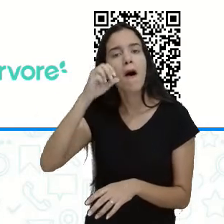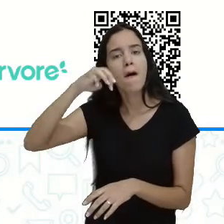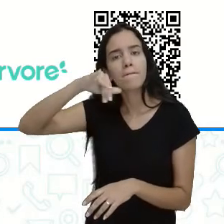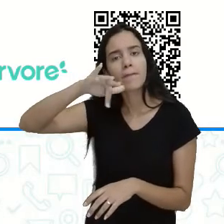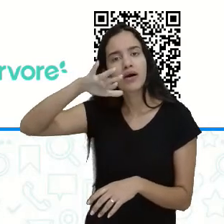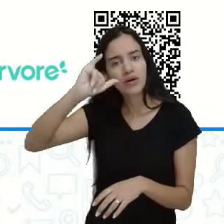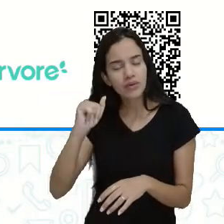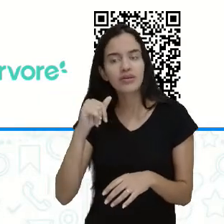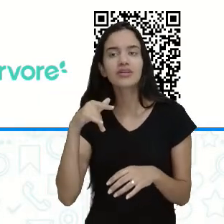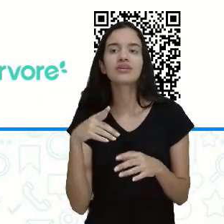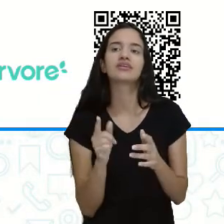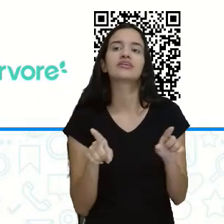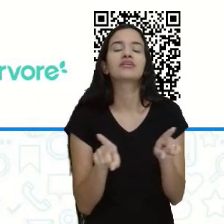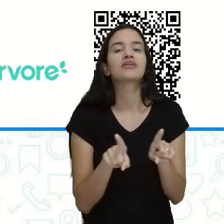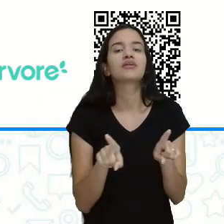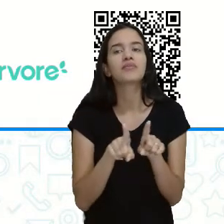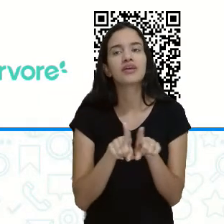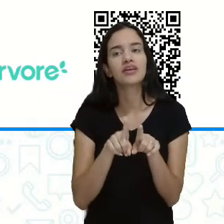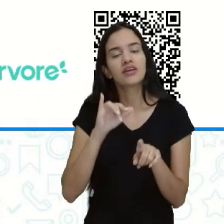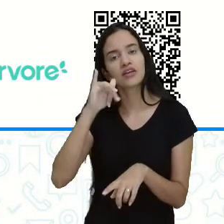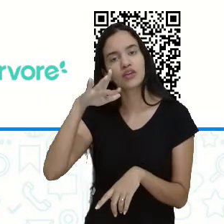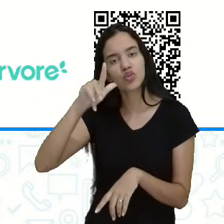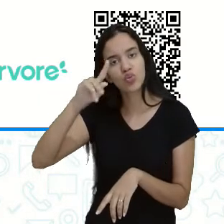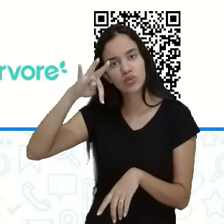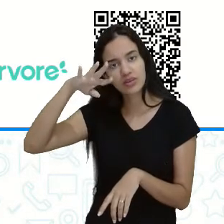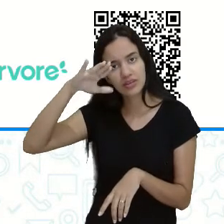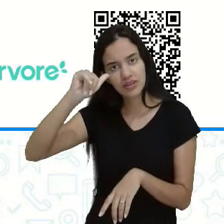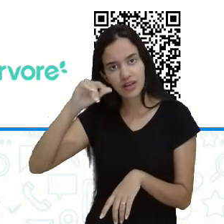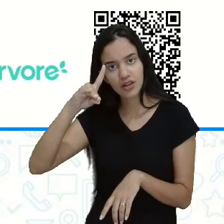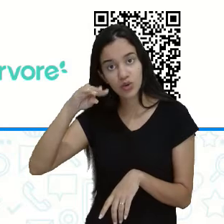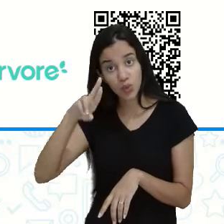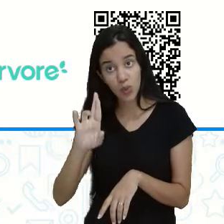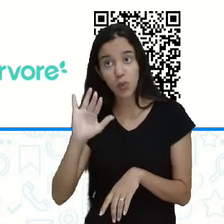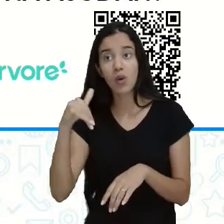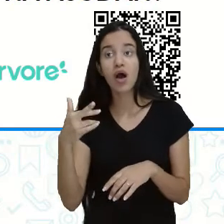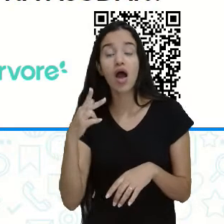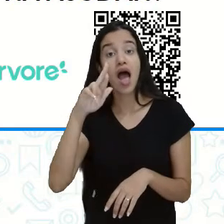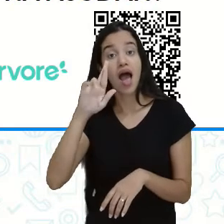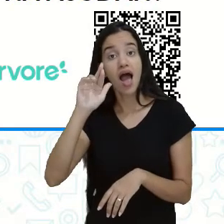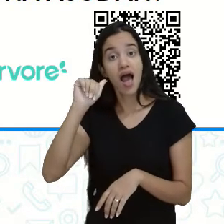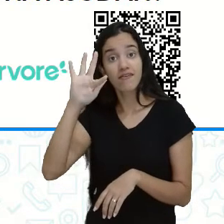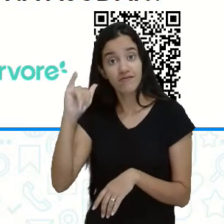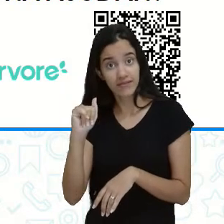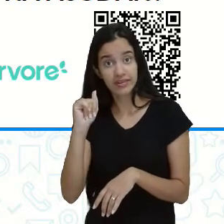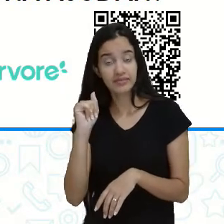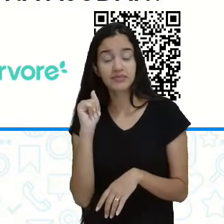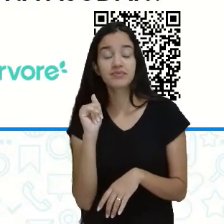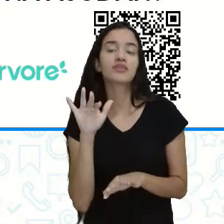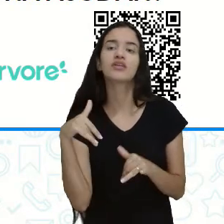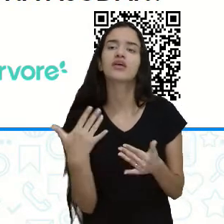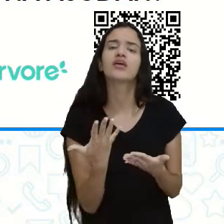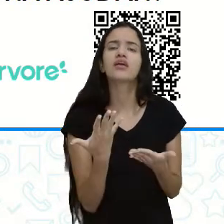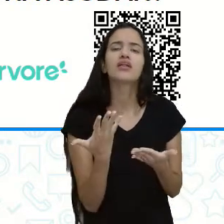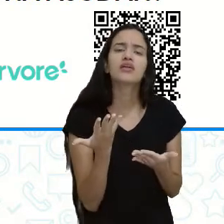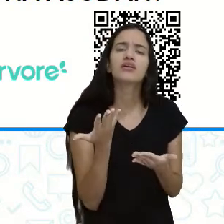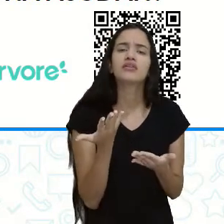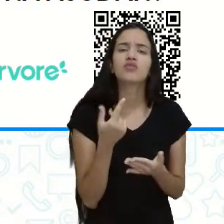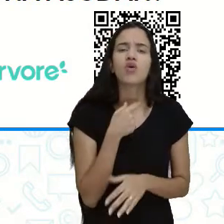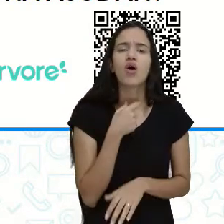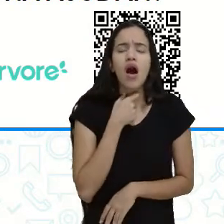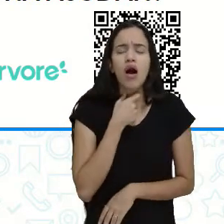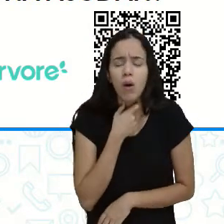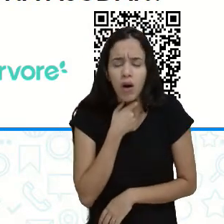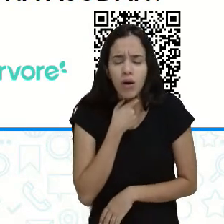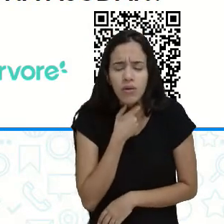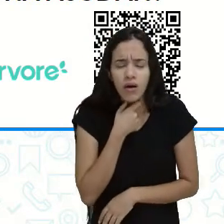Puglia, ilustrador, Rafa Anton, da editora Fisales. Estava engasgada a